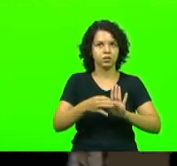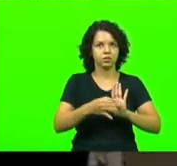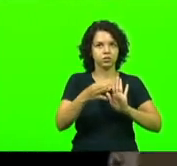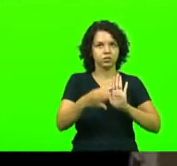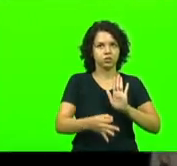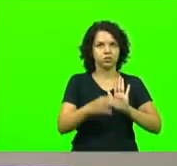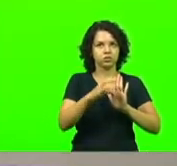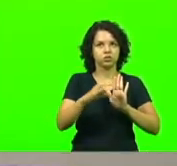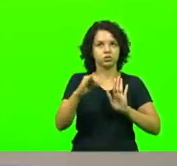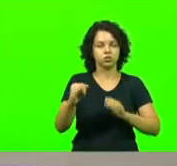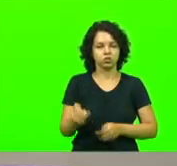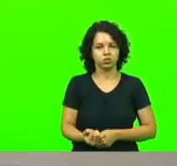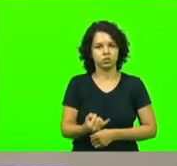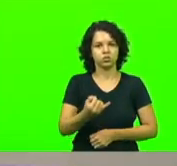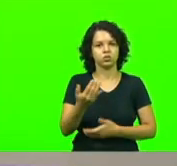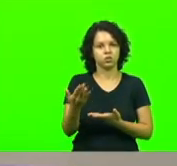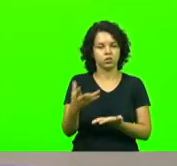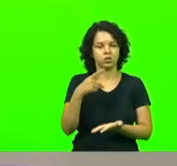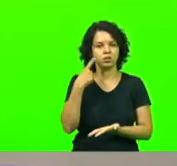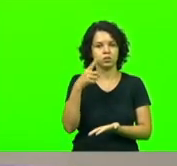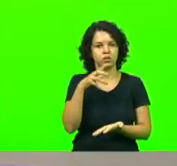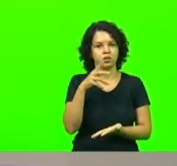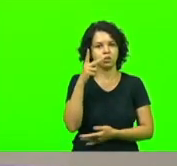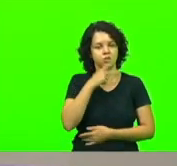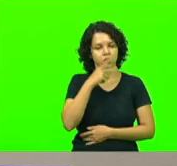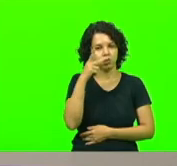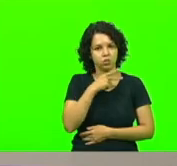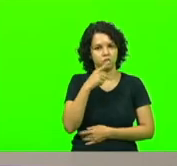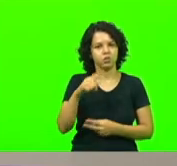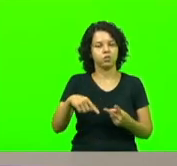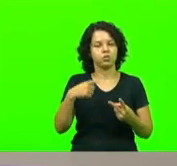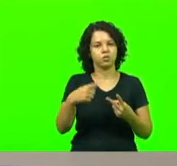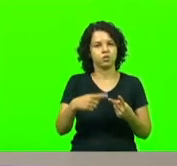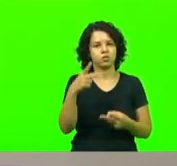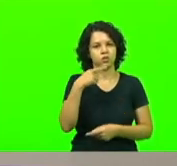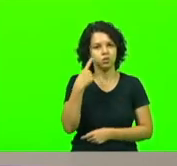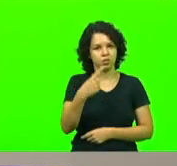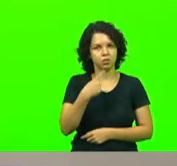Justiça, escrito o deputado Kennedy Nunes e logo após o deputado Luciano.